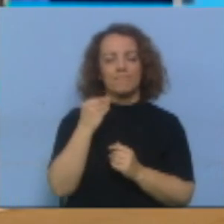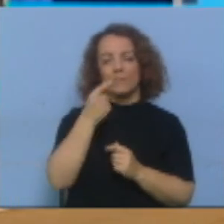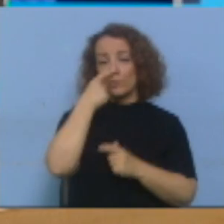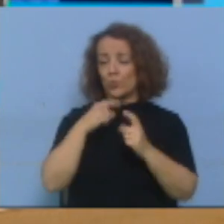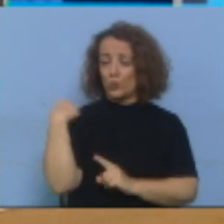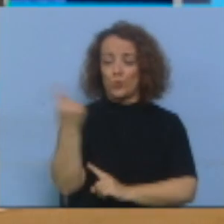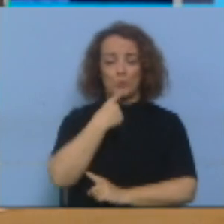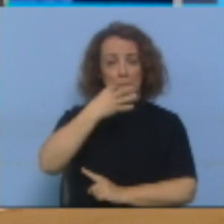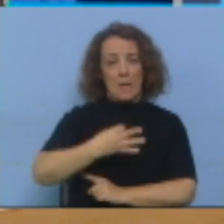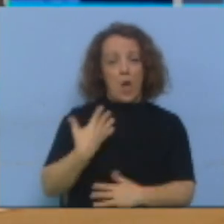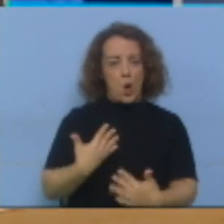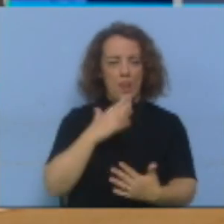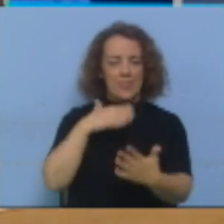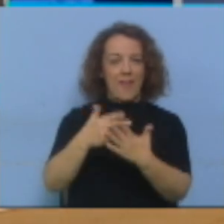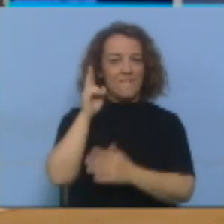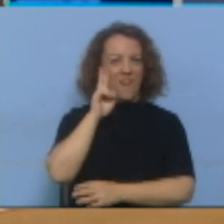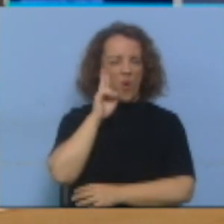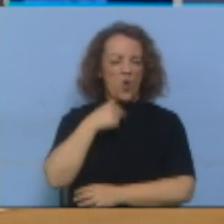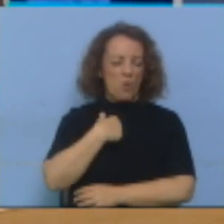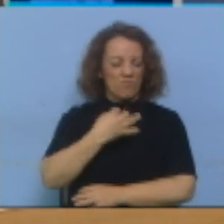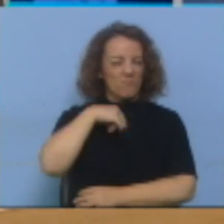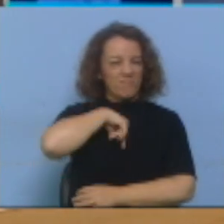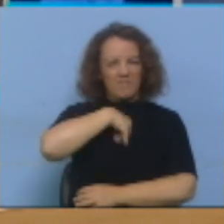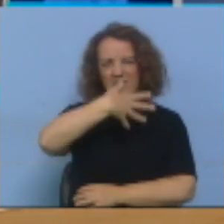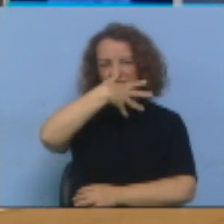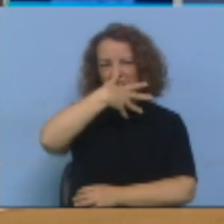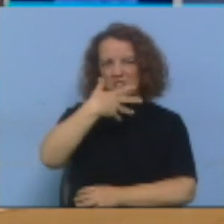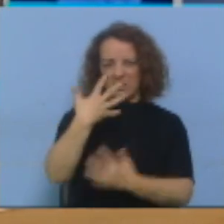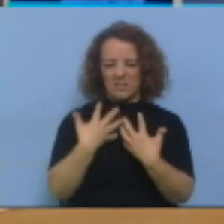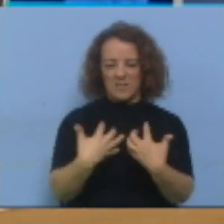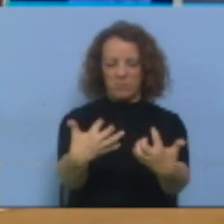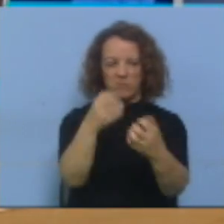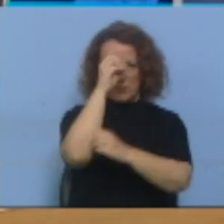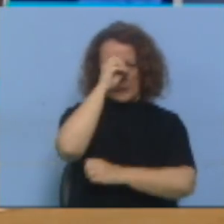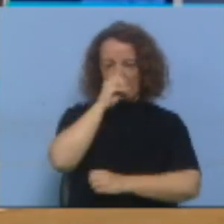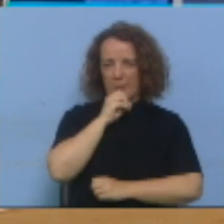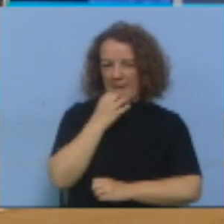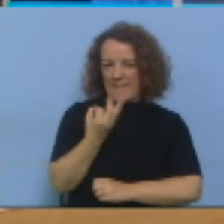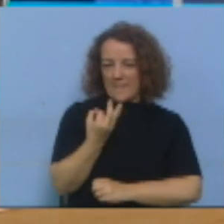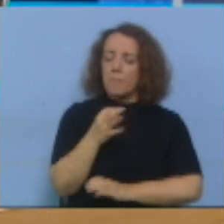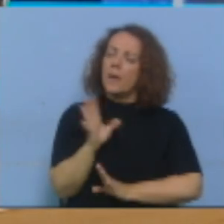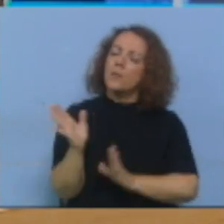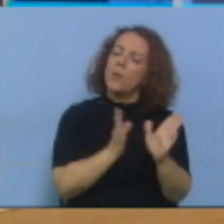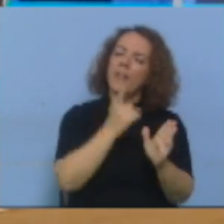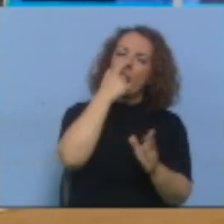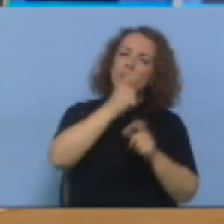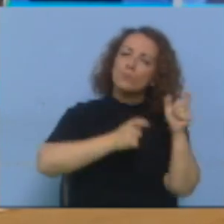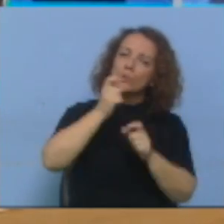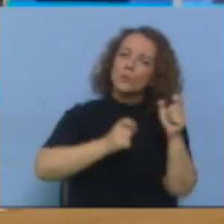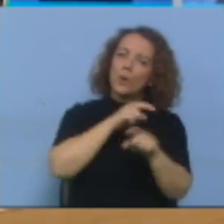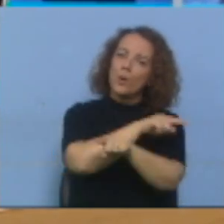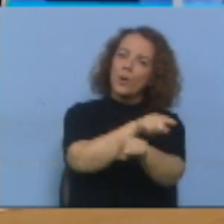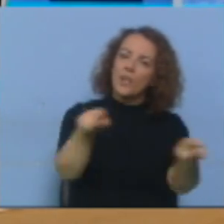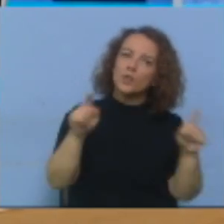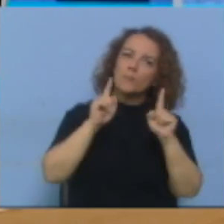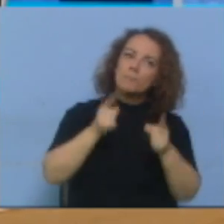vamos valorizar. Eu sinto uma tristeza profunda de não ter uma assembleia para celebrar, mas as pessoas também vão valorizar, ou